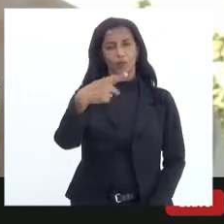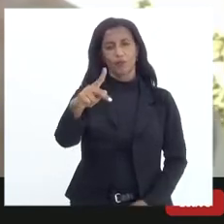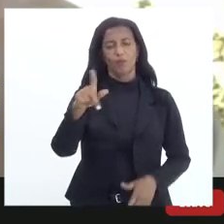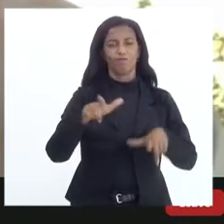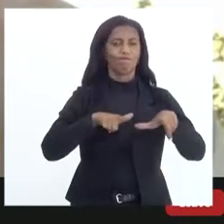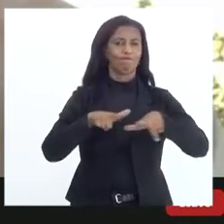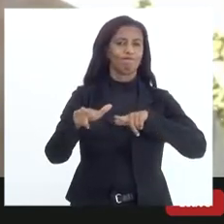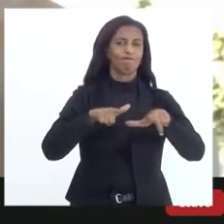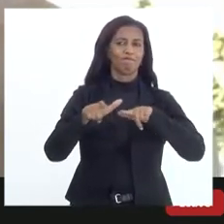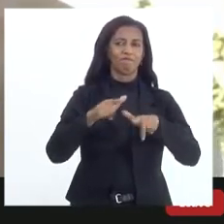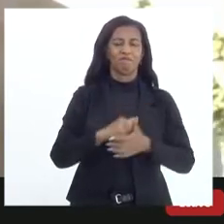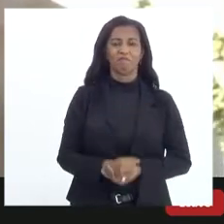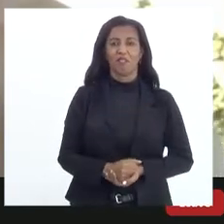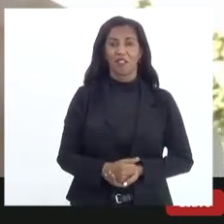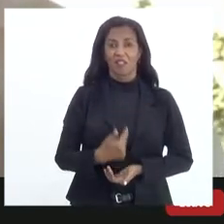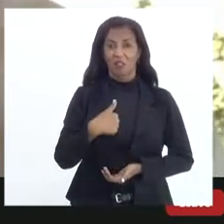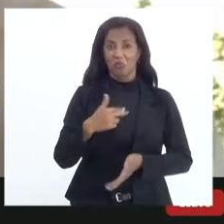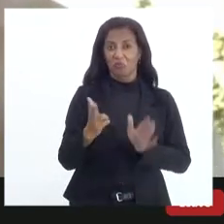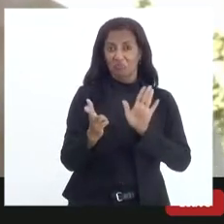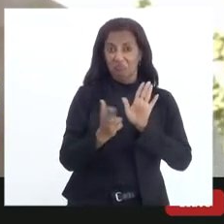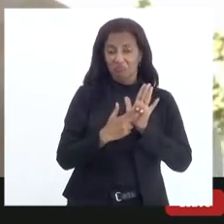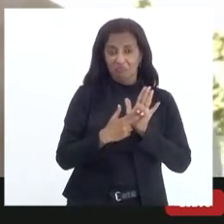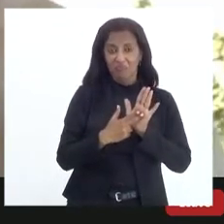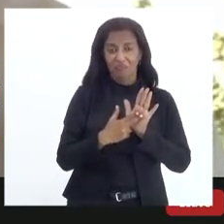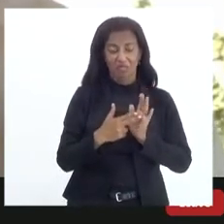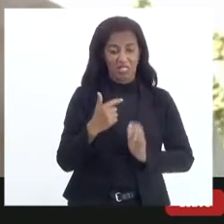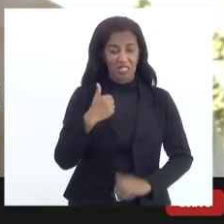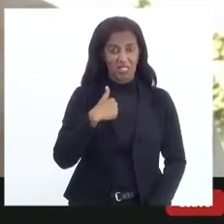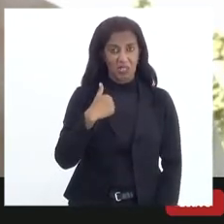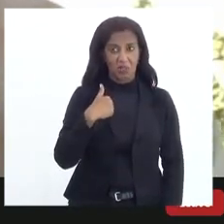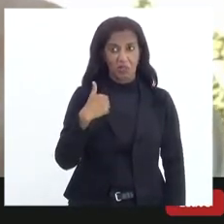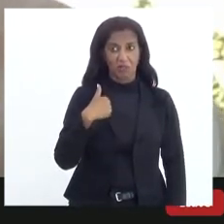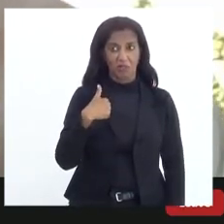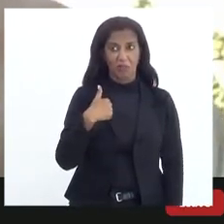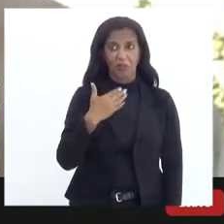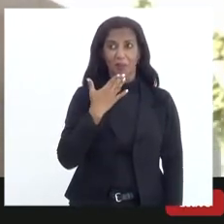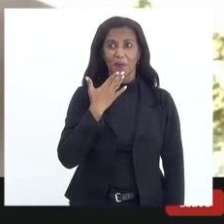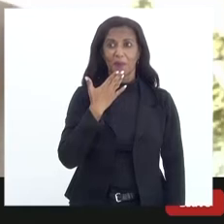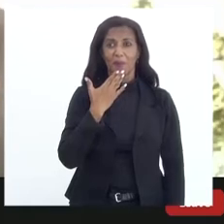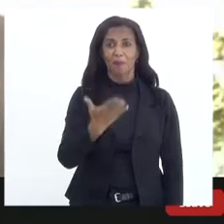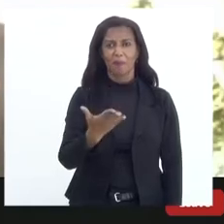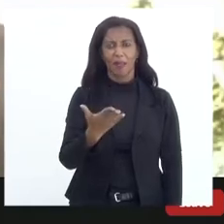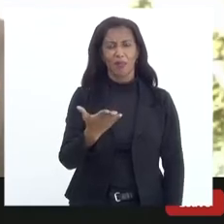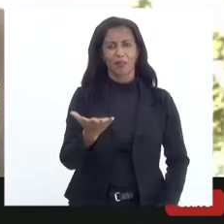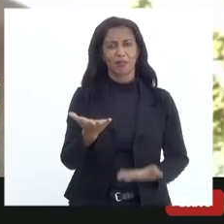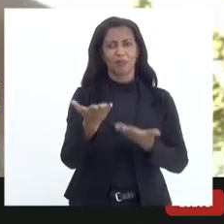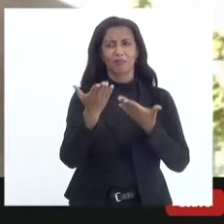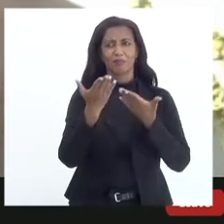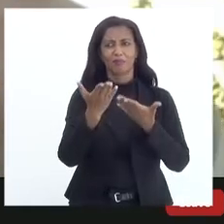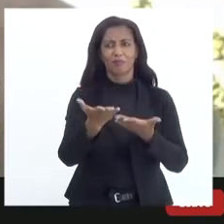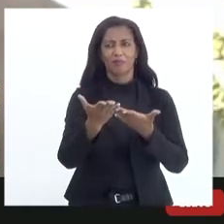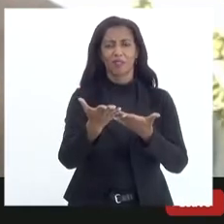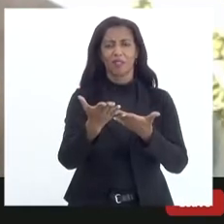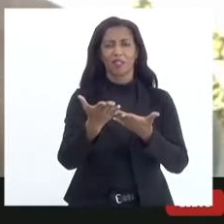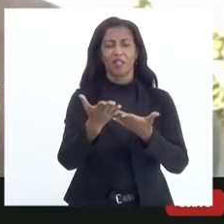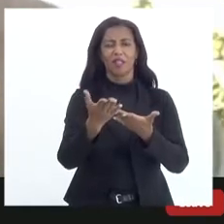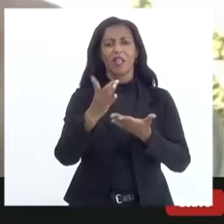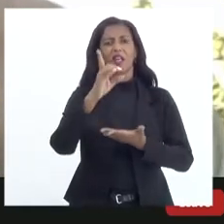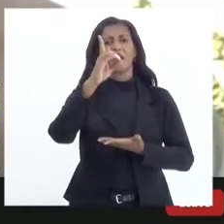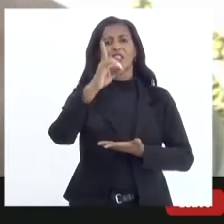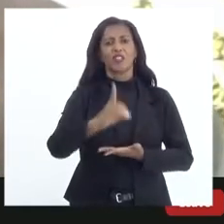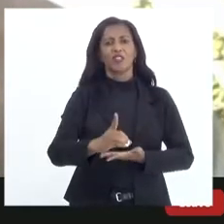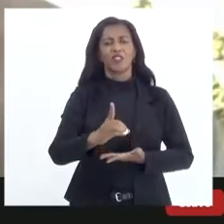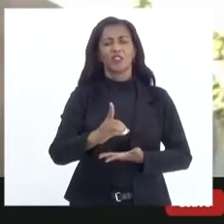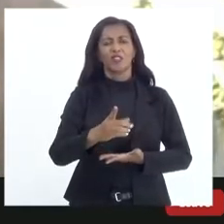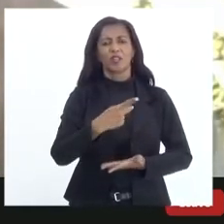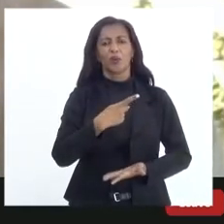Eu confesso à senhora que eu peço encarecidamente à direção da CPI, a